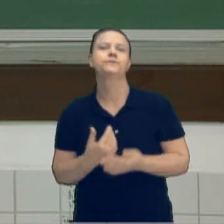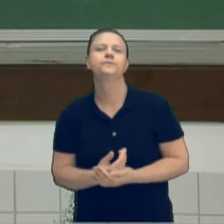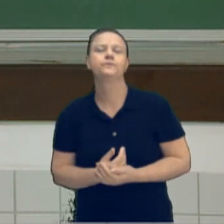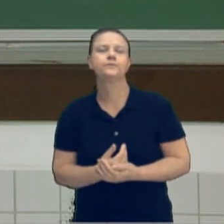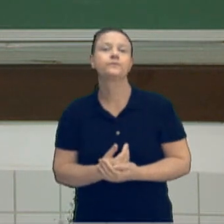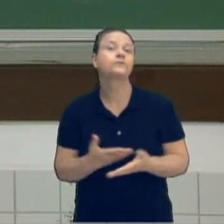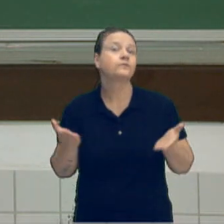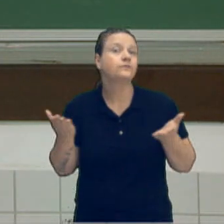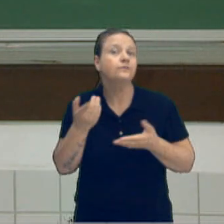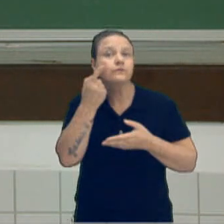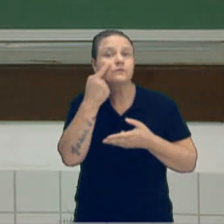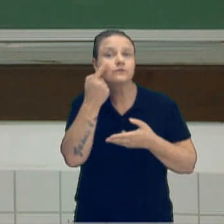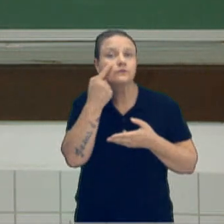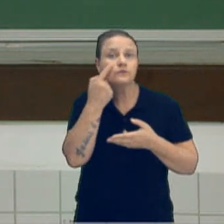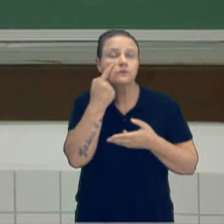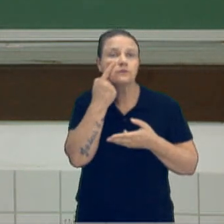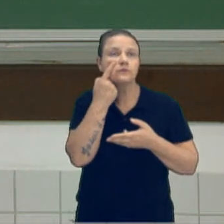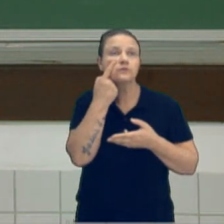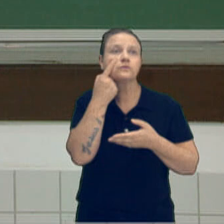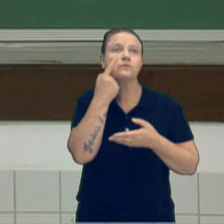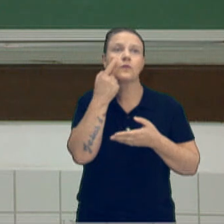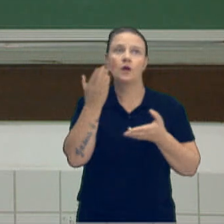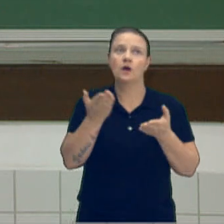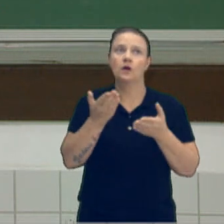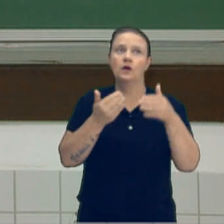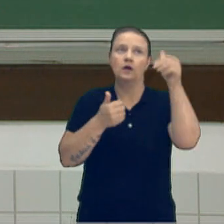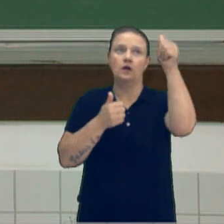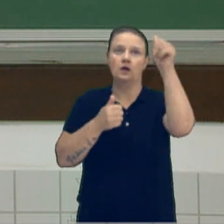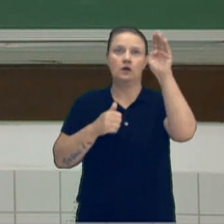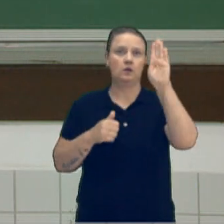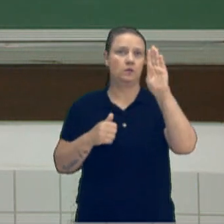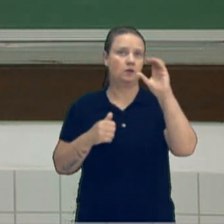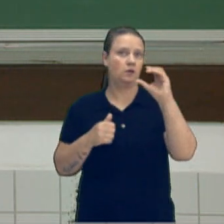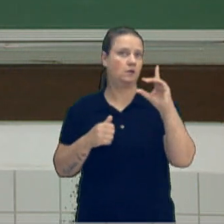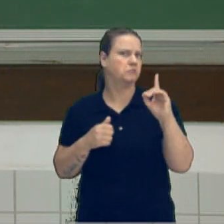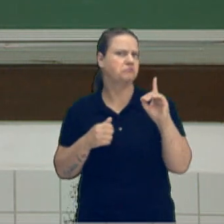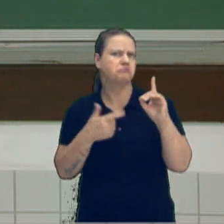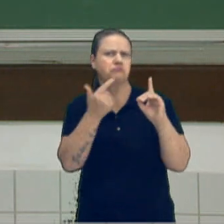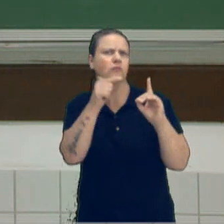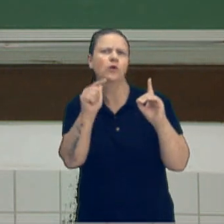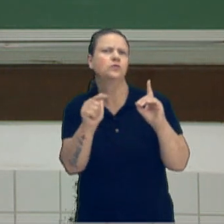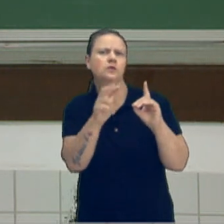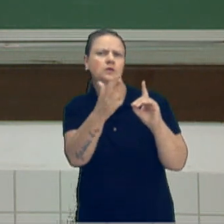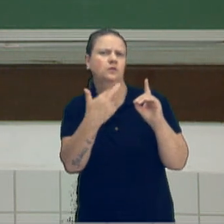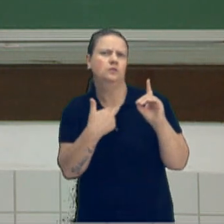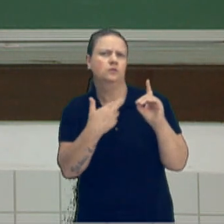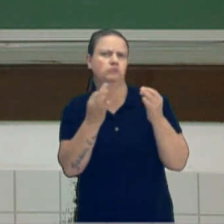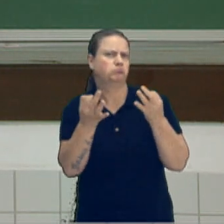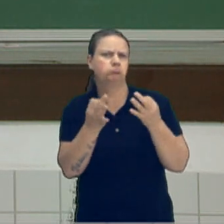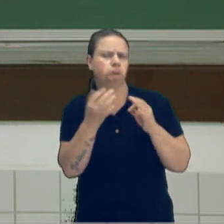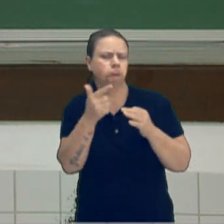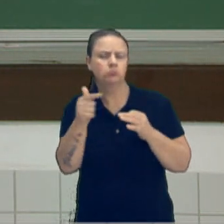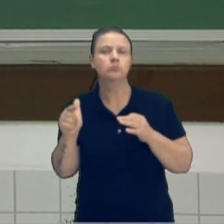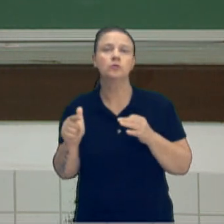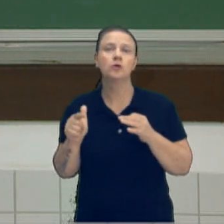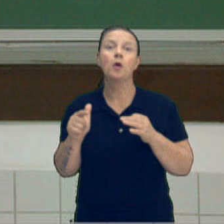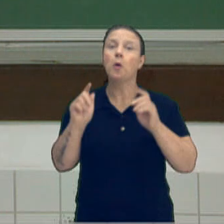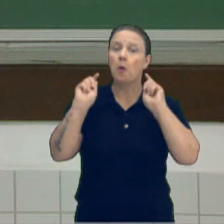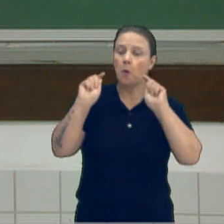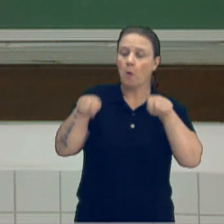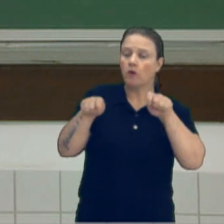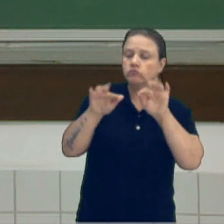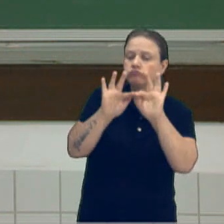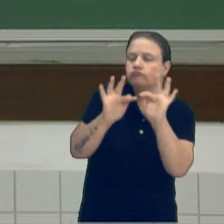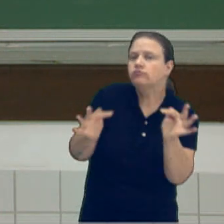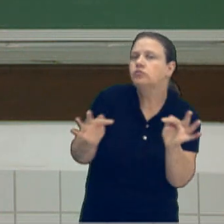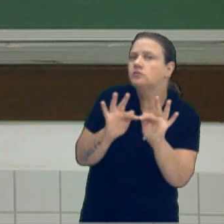Bom, se a gente olhar nas nossas alternativas, não tá lá essa alternativa, perfeito? Por quê? Porque a gente sempre pode simplificar,